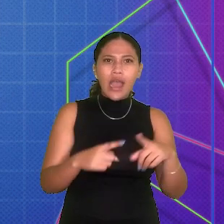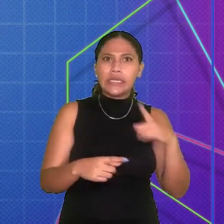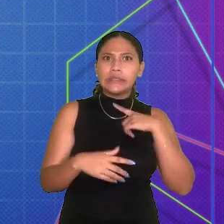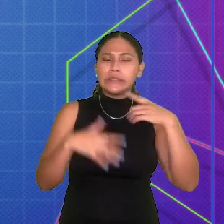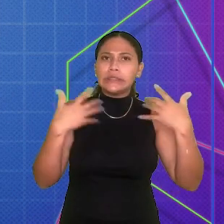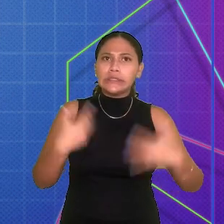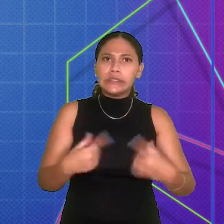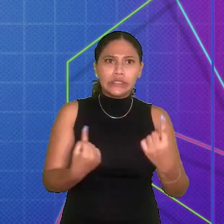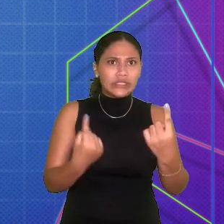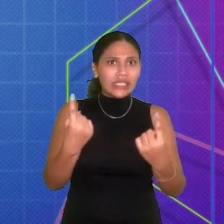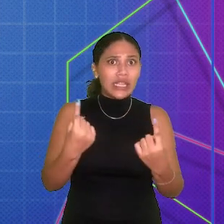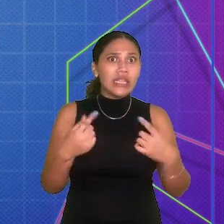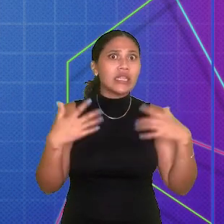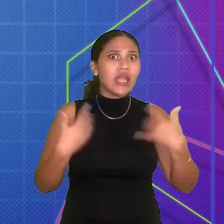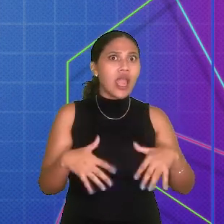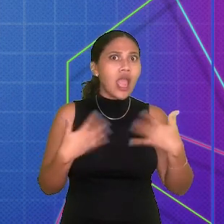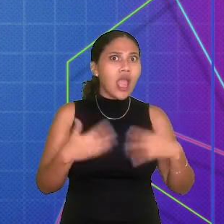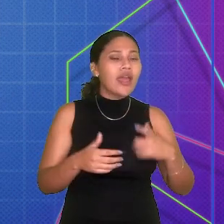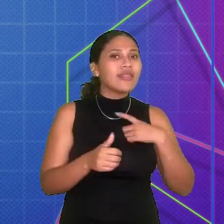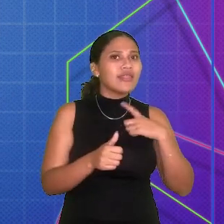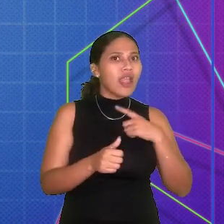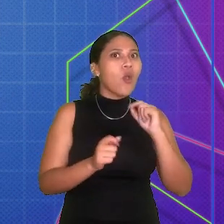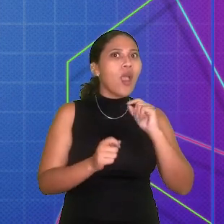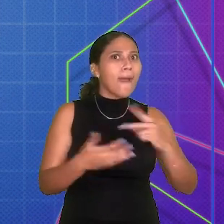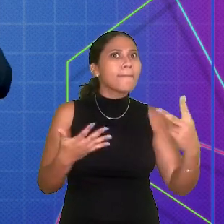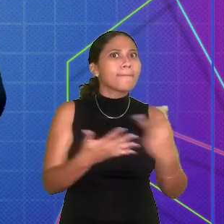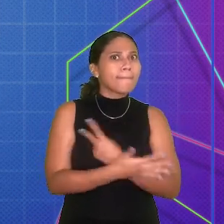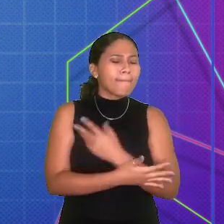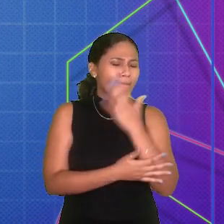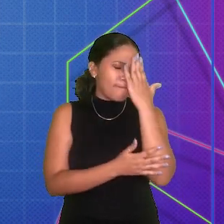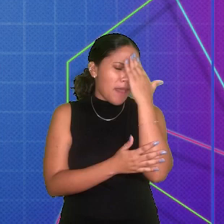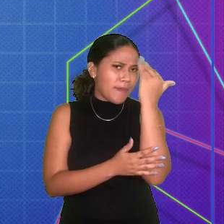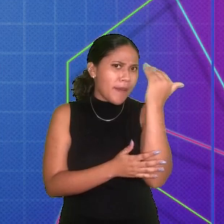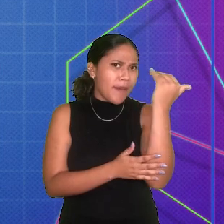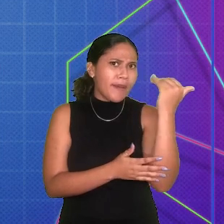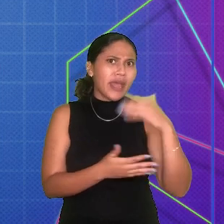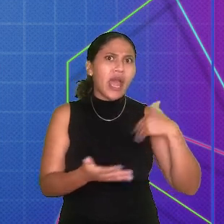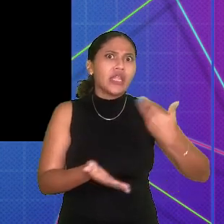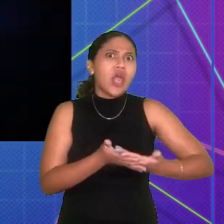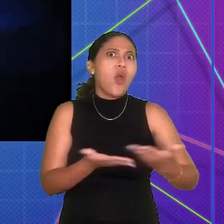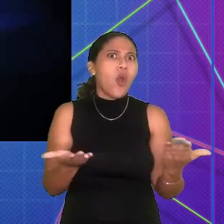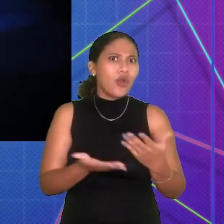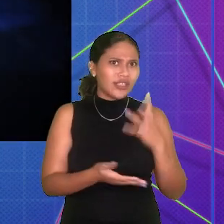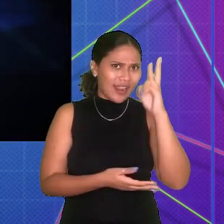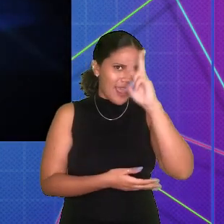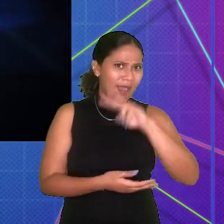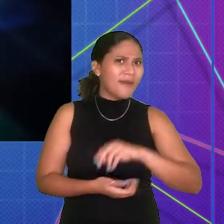Wong e Daigo Umehara, protagonizaram essa luta que até hoje é lembrada.